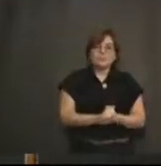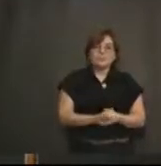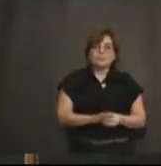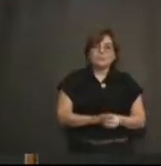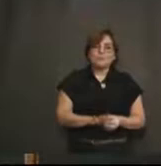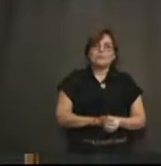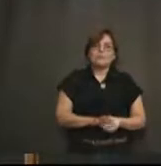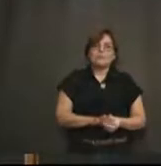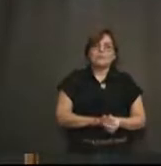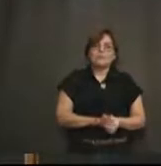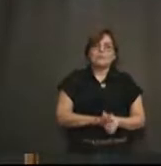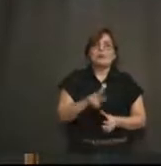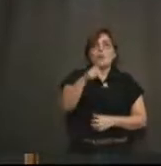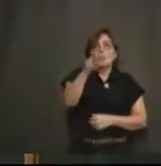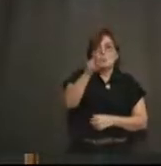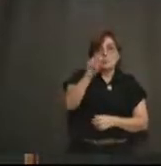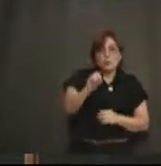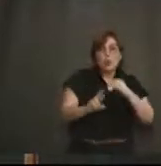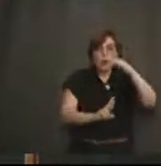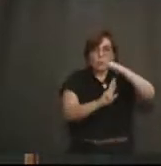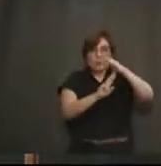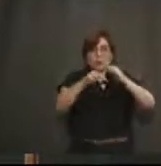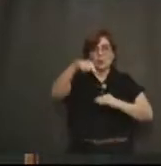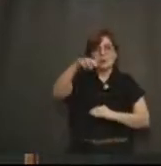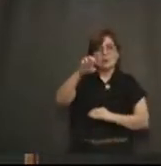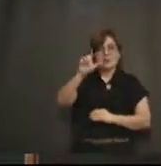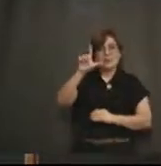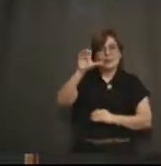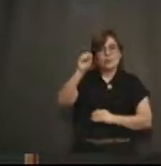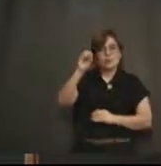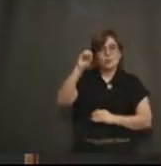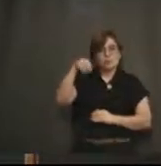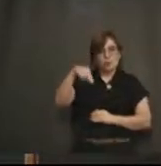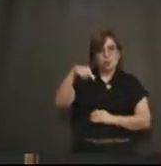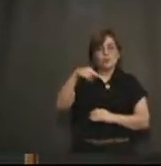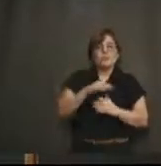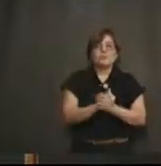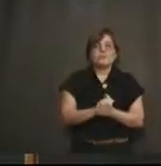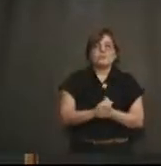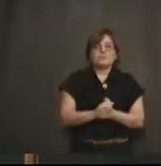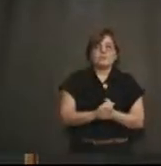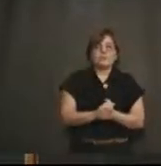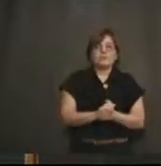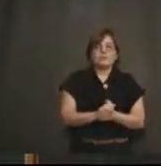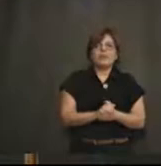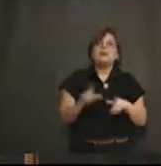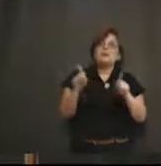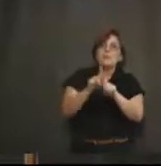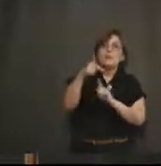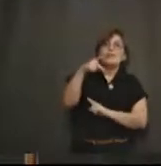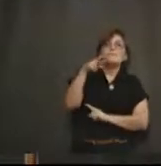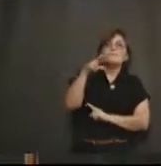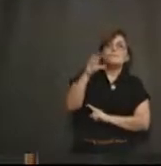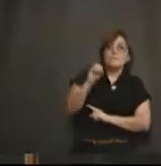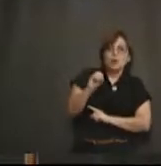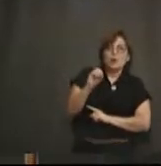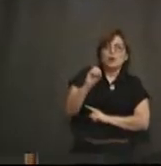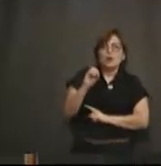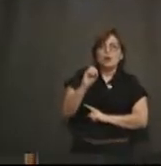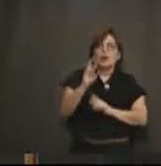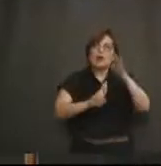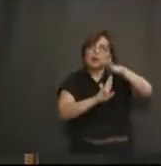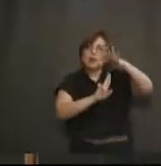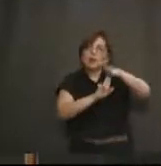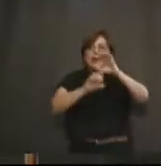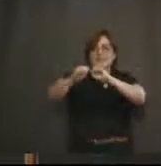na pessoa do Pró-Reitor Nelson José de Souza Júnior. A Pró-Reitoria de Ensino de Graduação, PROEG,